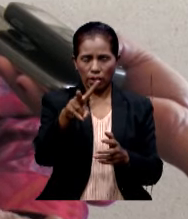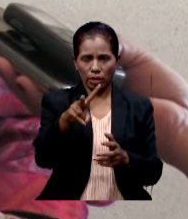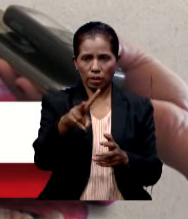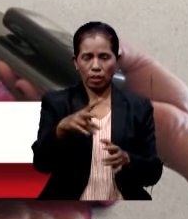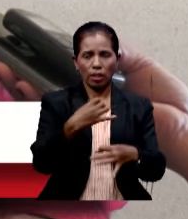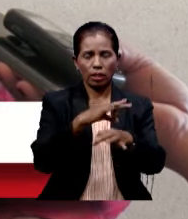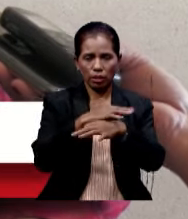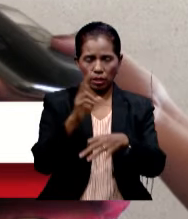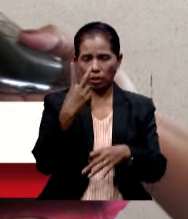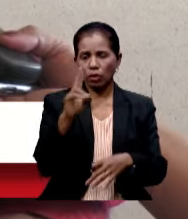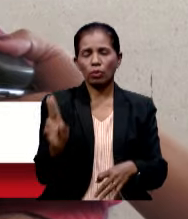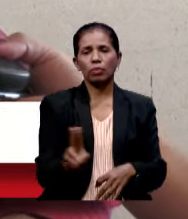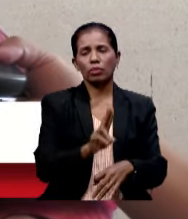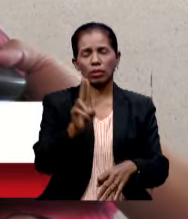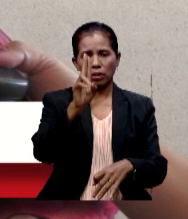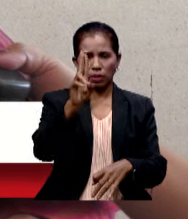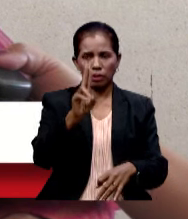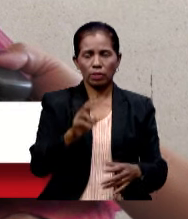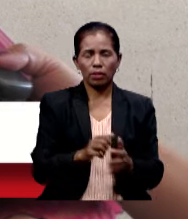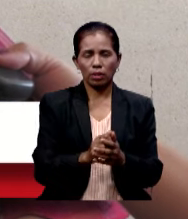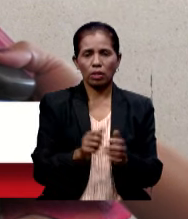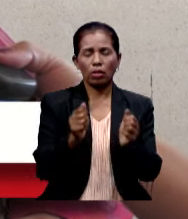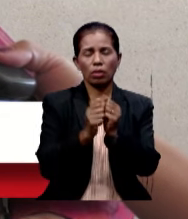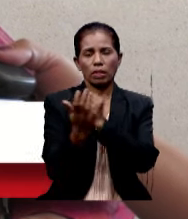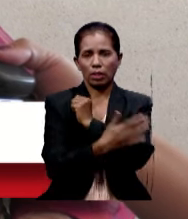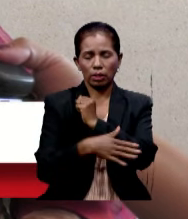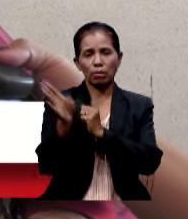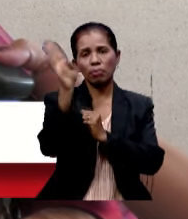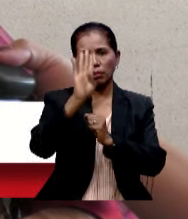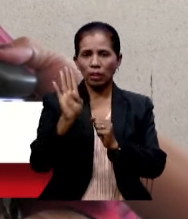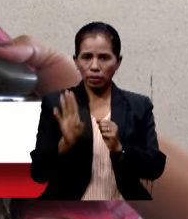atuaria Universidade para o Brasil.